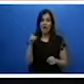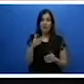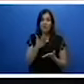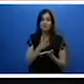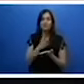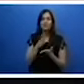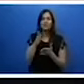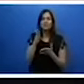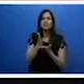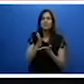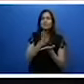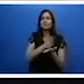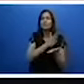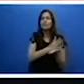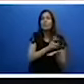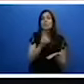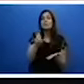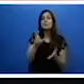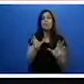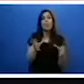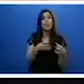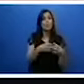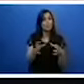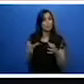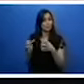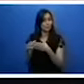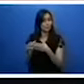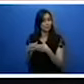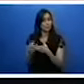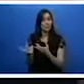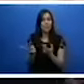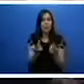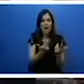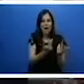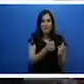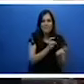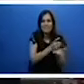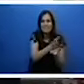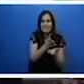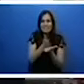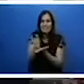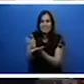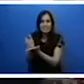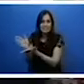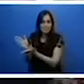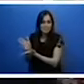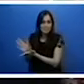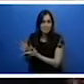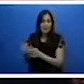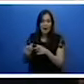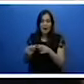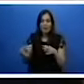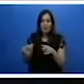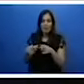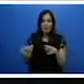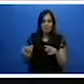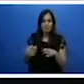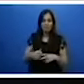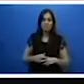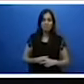em 5 grupos e distribuiu igualmente as 45 cartelas entre